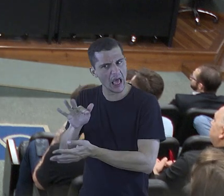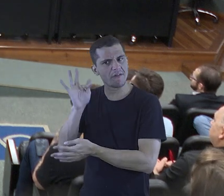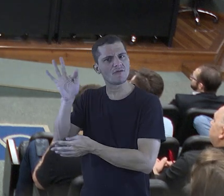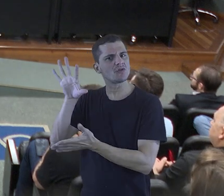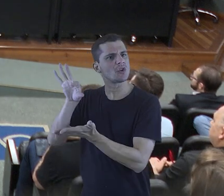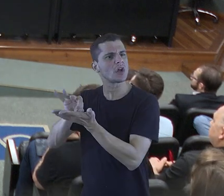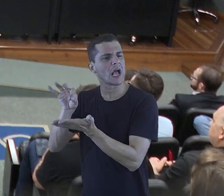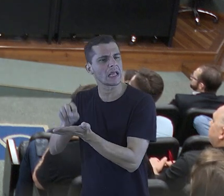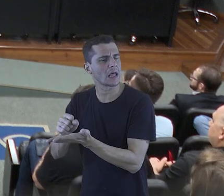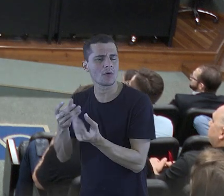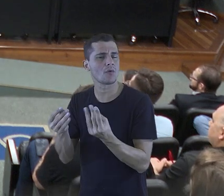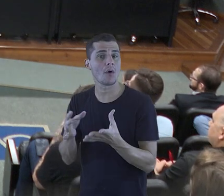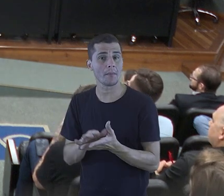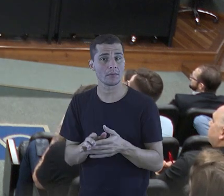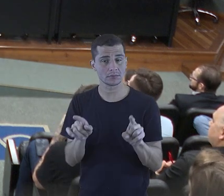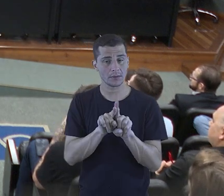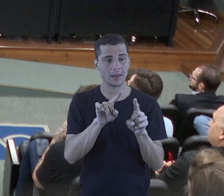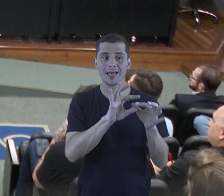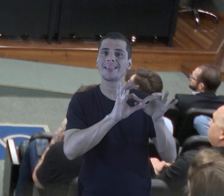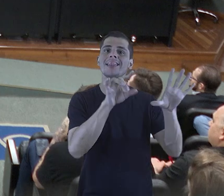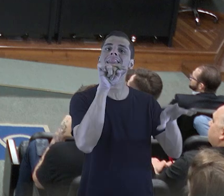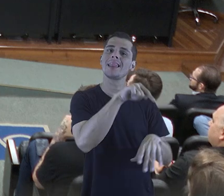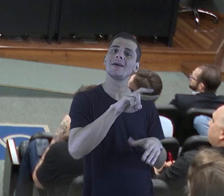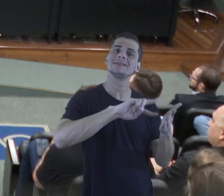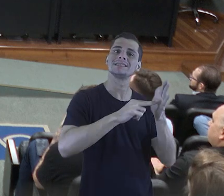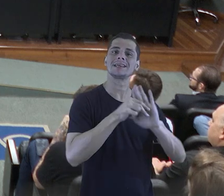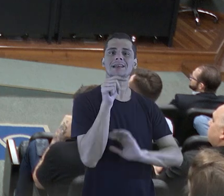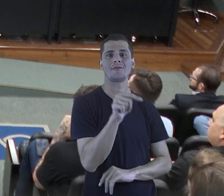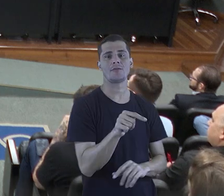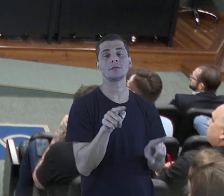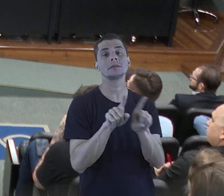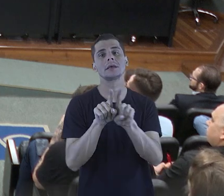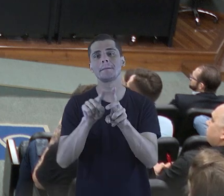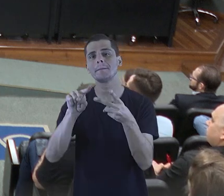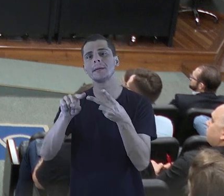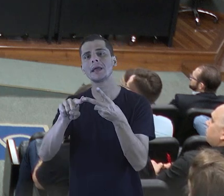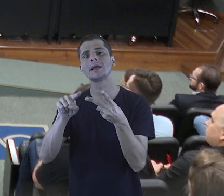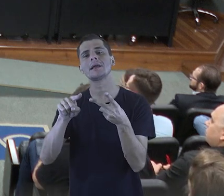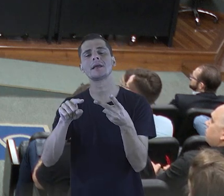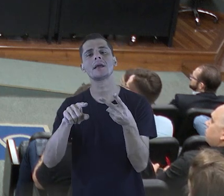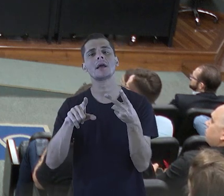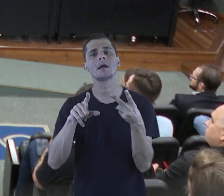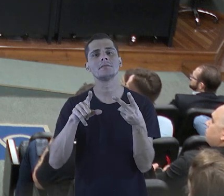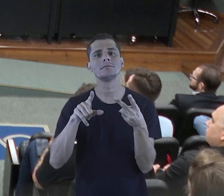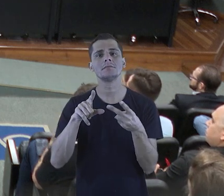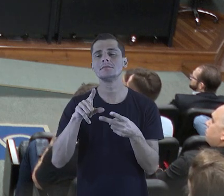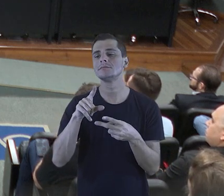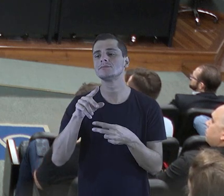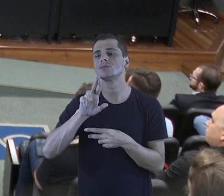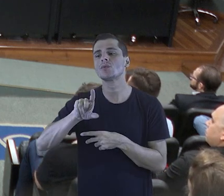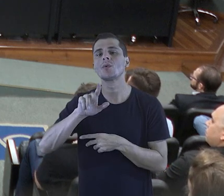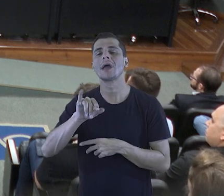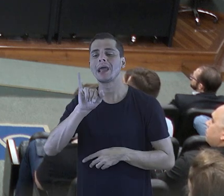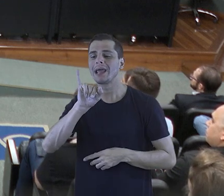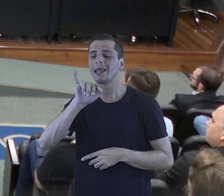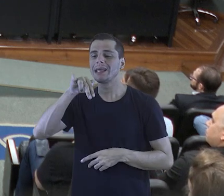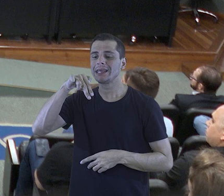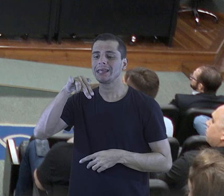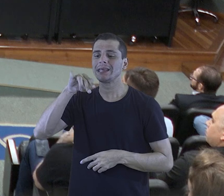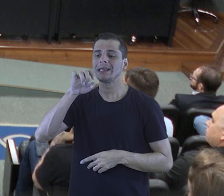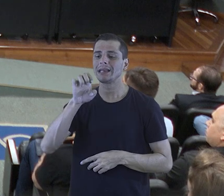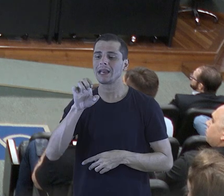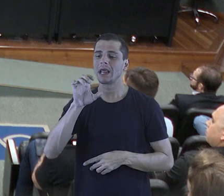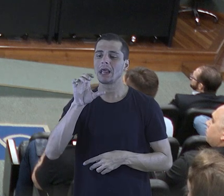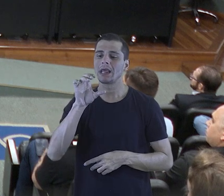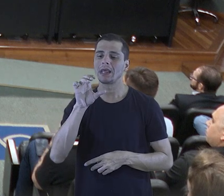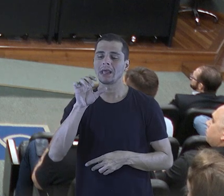inequívoco e aqui é que está a principal característica. Inequívoco. Então, se o consentimento é inequívoco, eu tenho